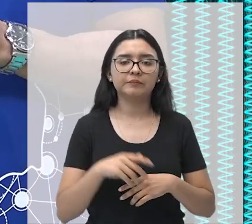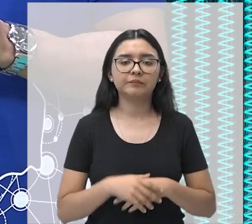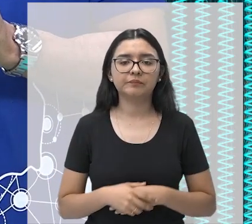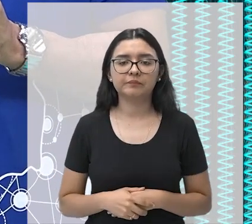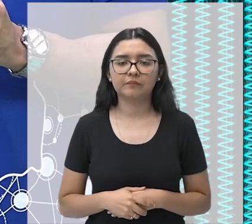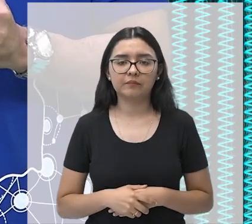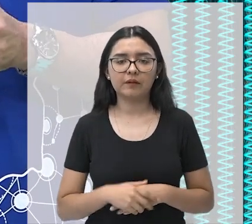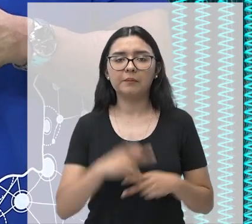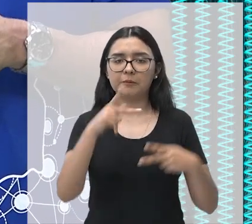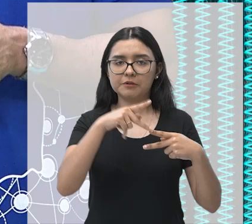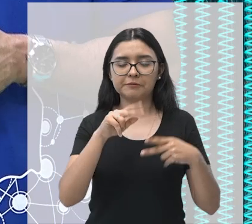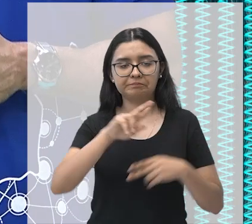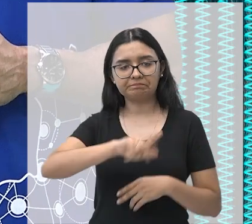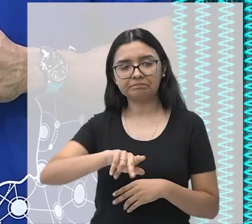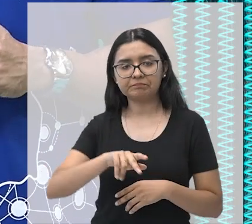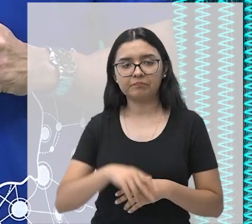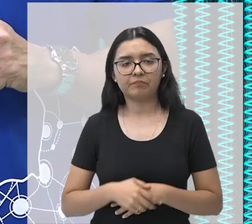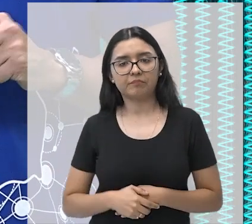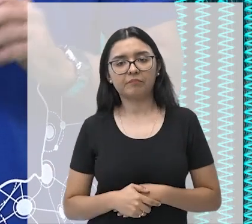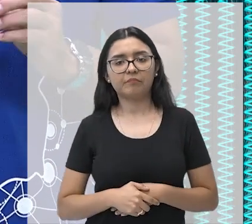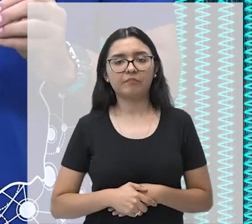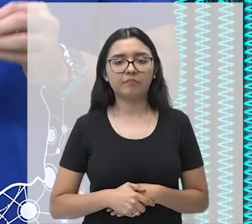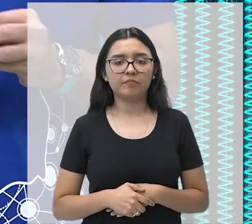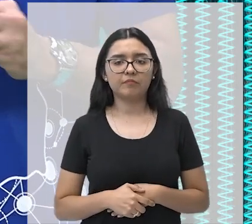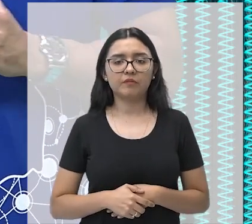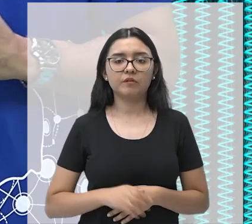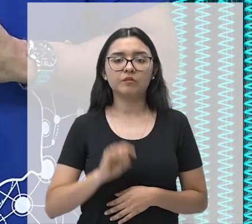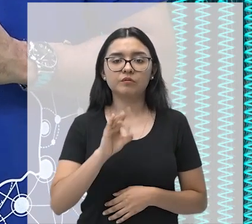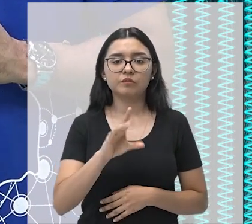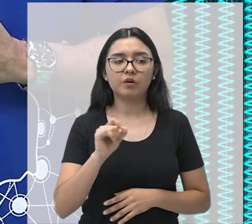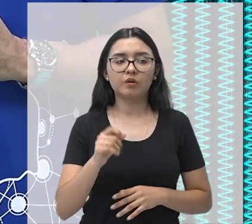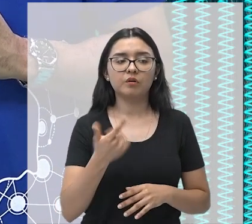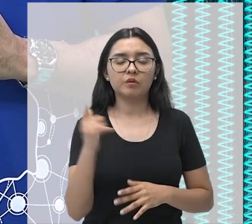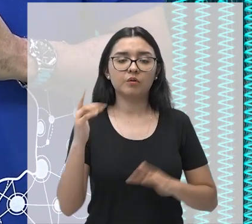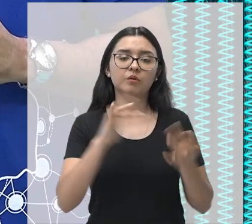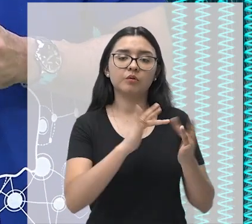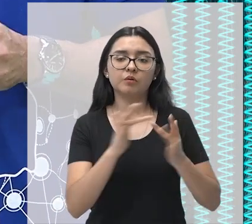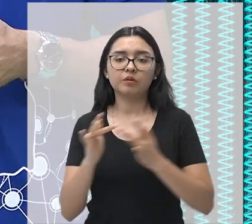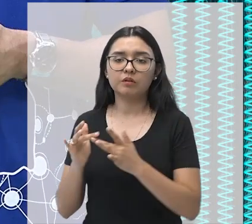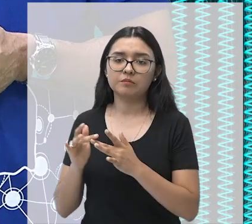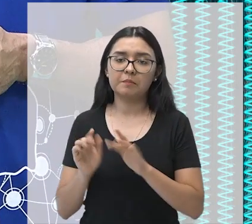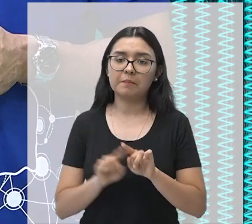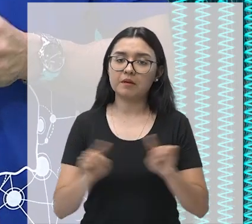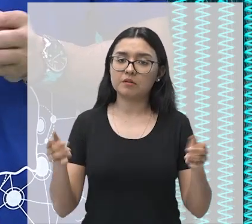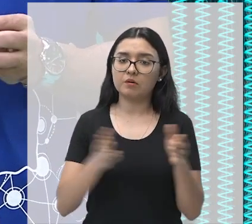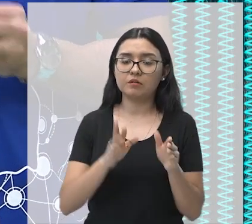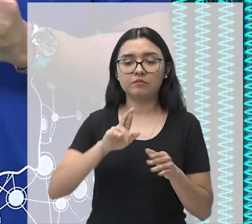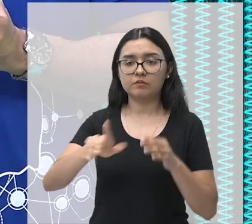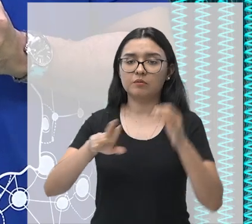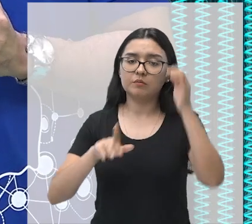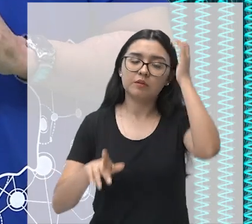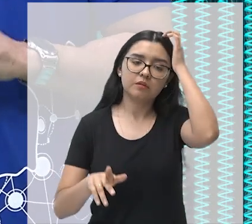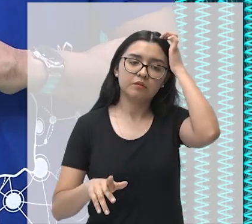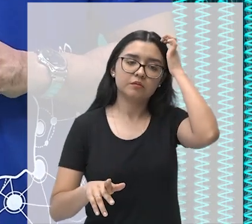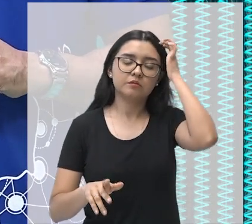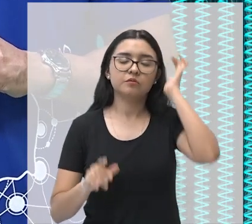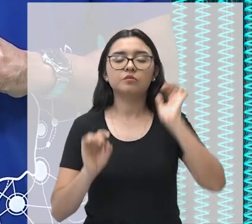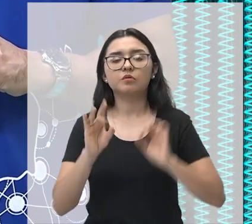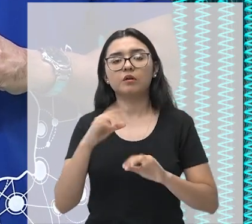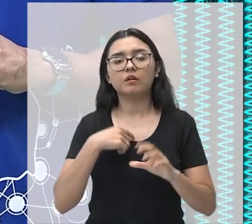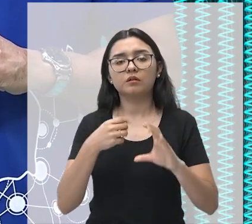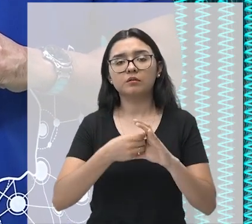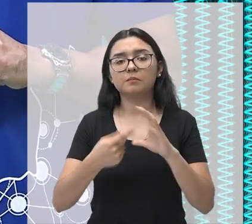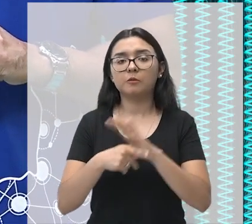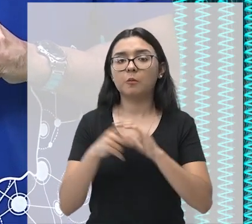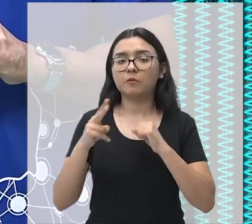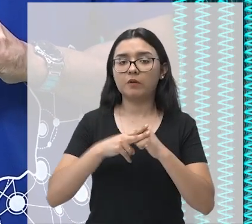essa classe gramatical, tá? Ele vai ser então em outro contexto, sim, mas aqui não, ele só vai caracterizar esse verbo